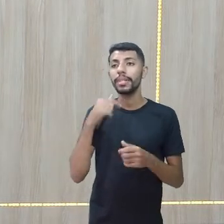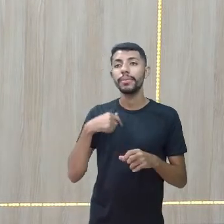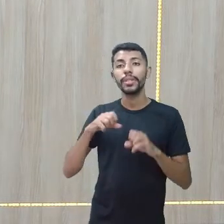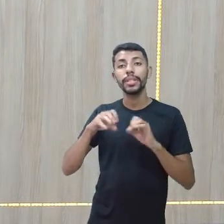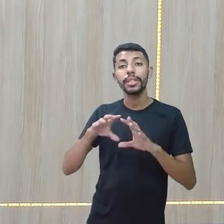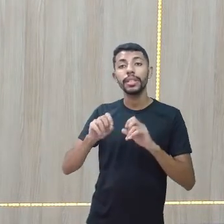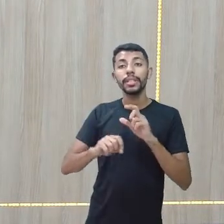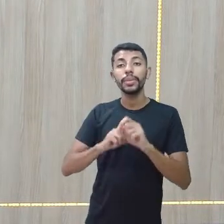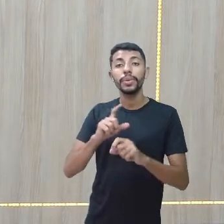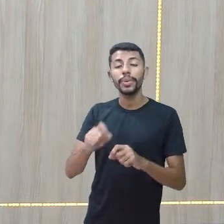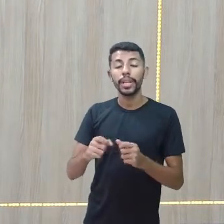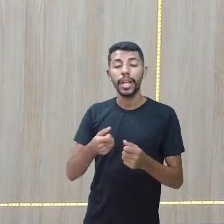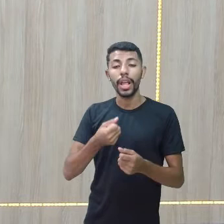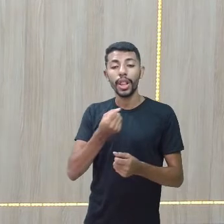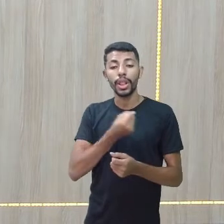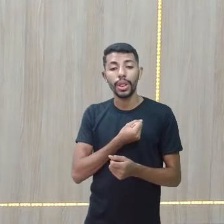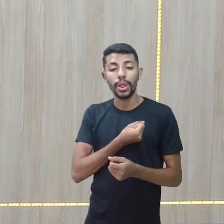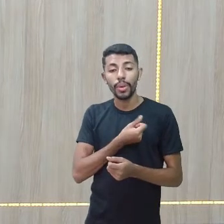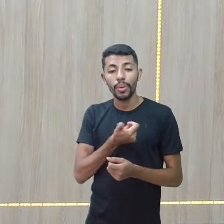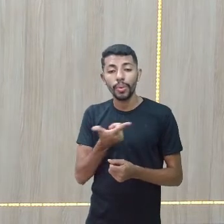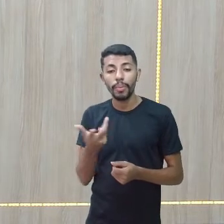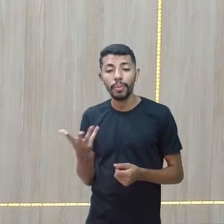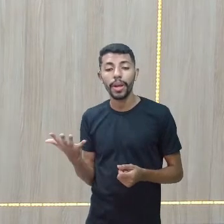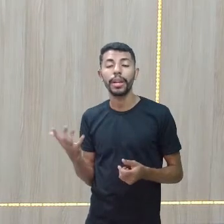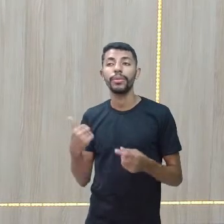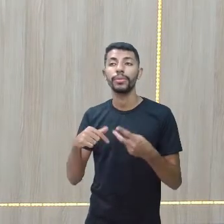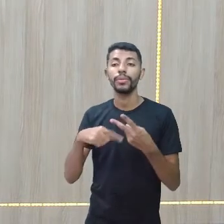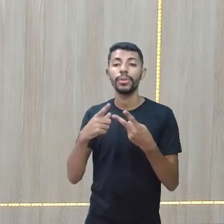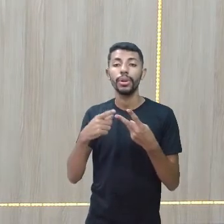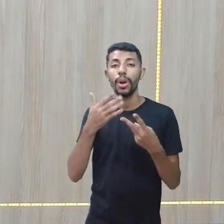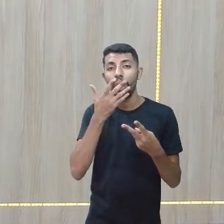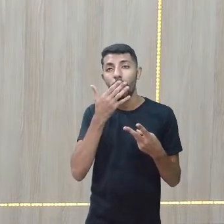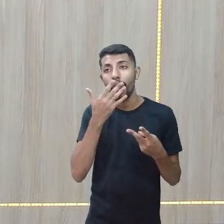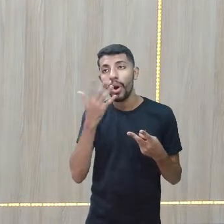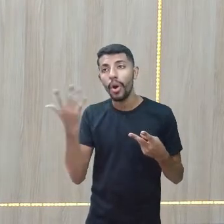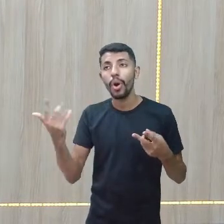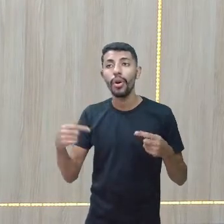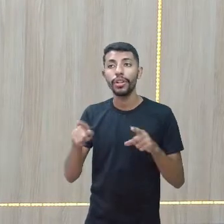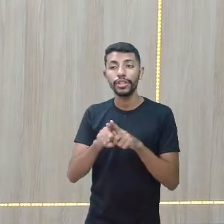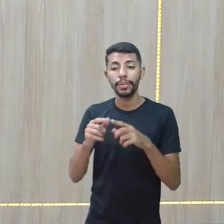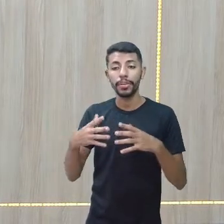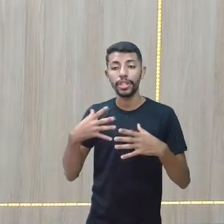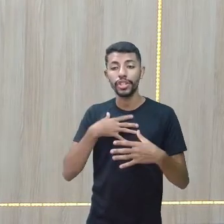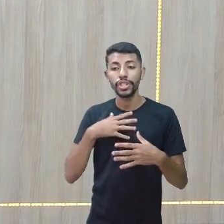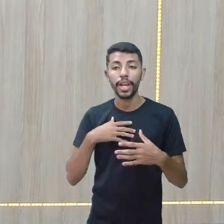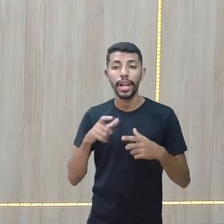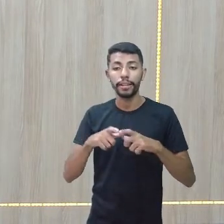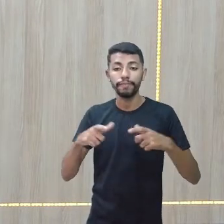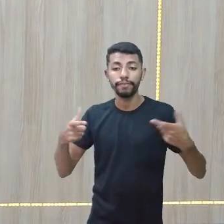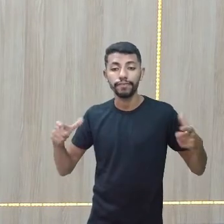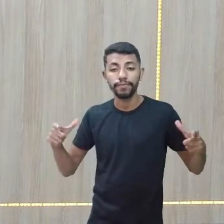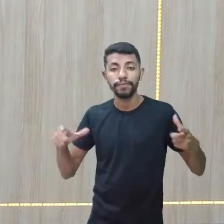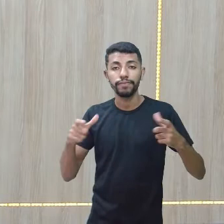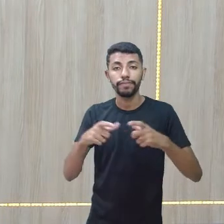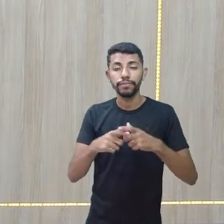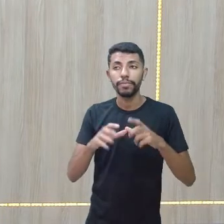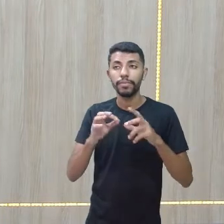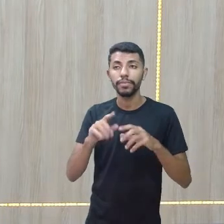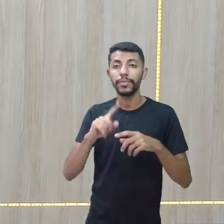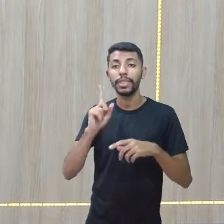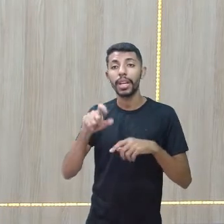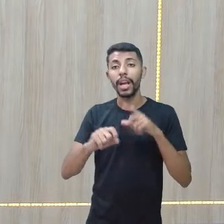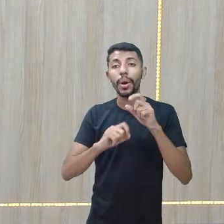com material concreto, eu estou trabalhando cores e formas e tamanhos, e aí a gente está falando de